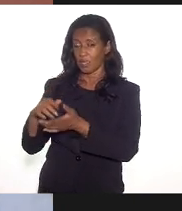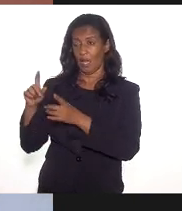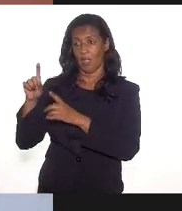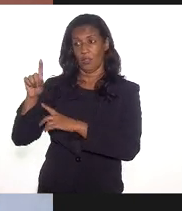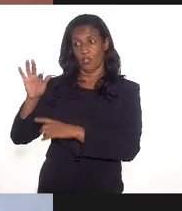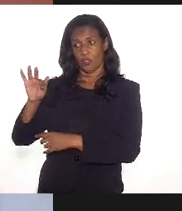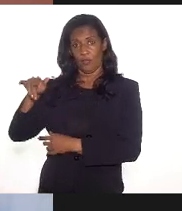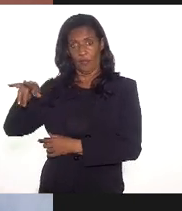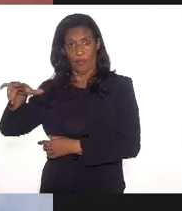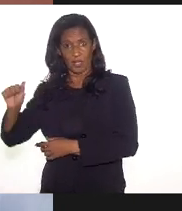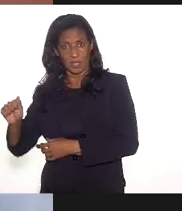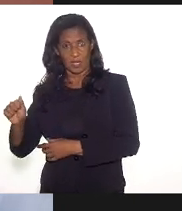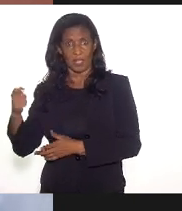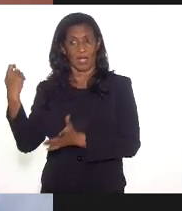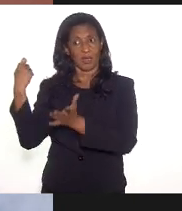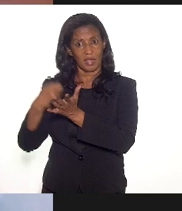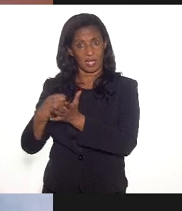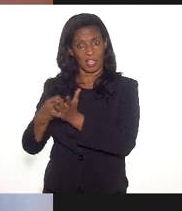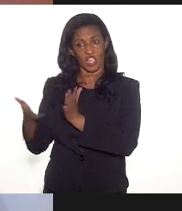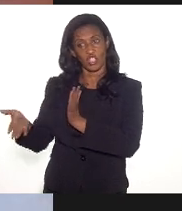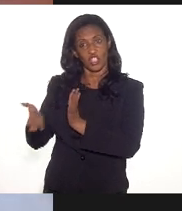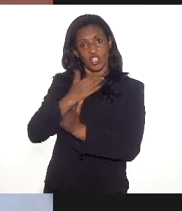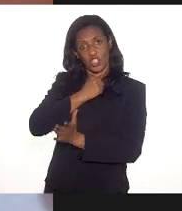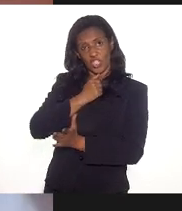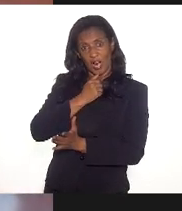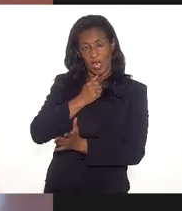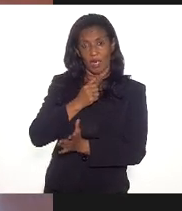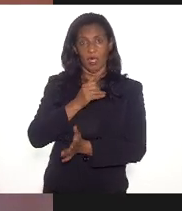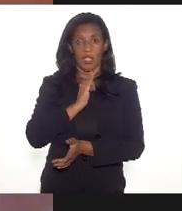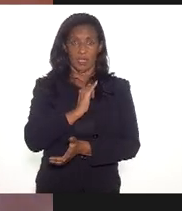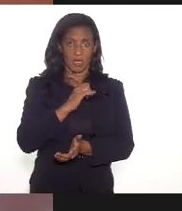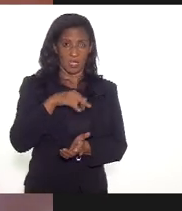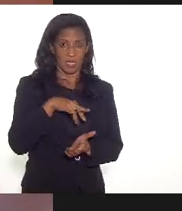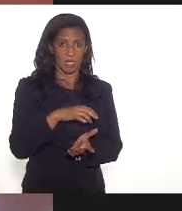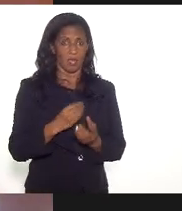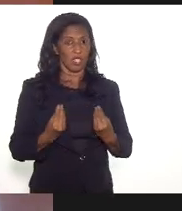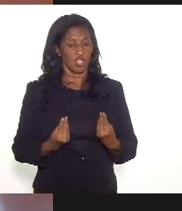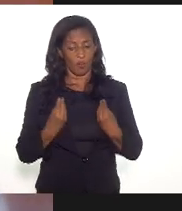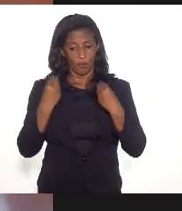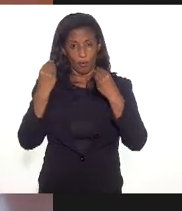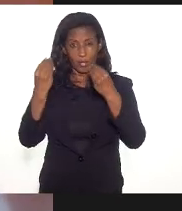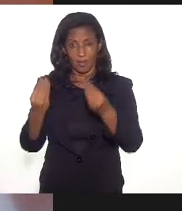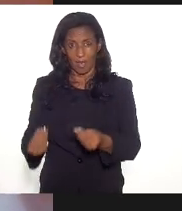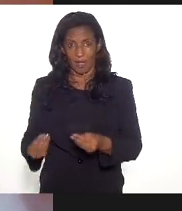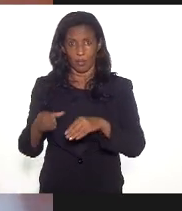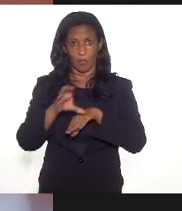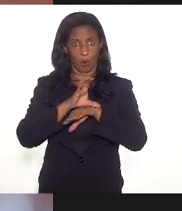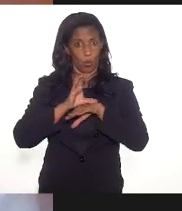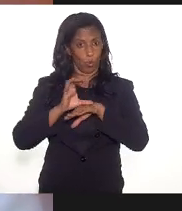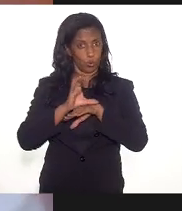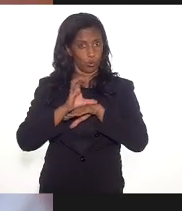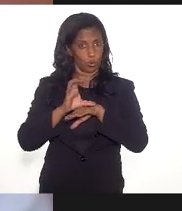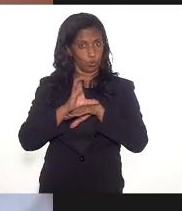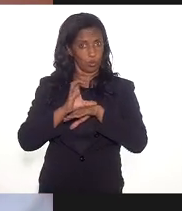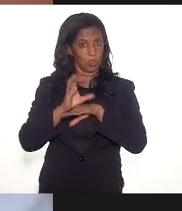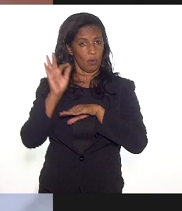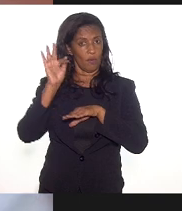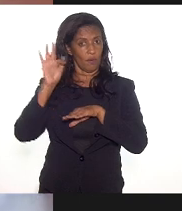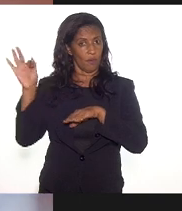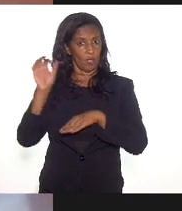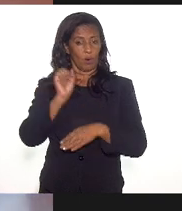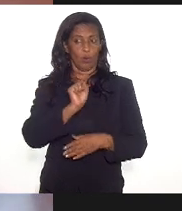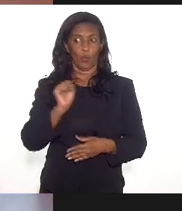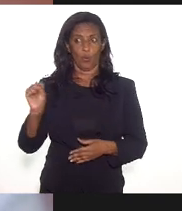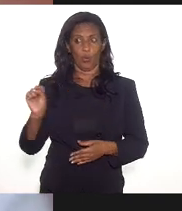realmente tentar tirar esse benefício que foi constituído pelo Congresso Nacional em 88